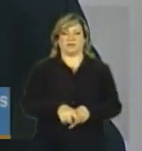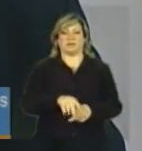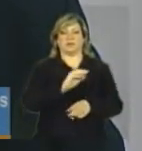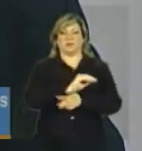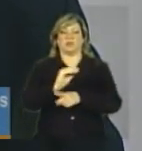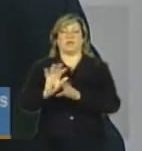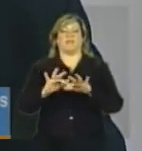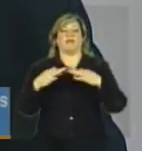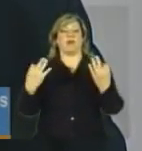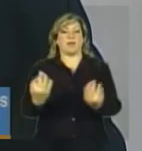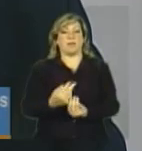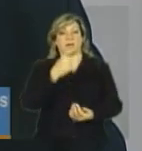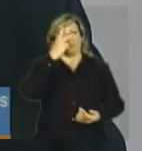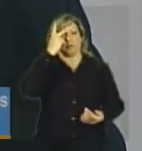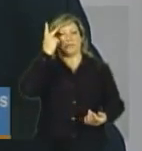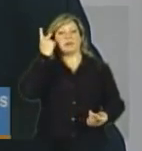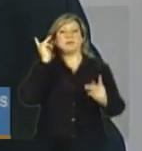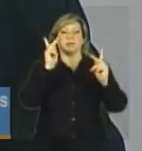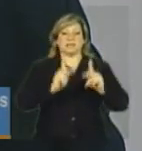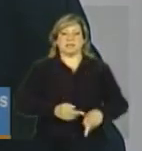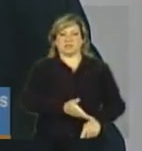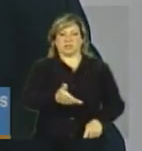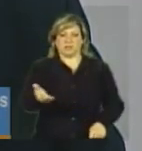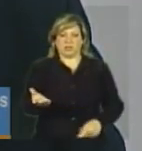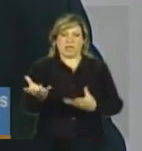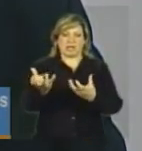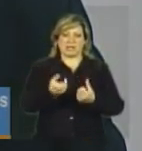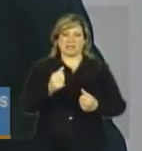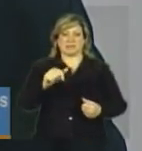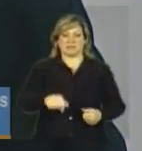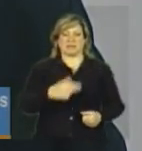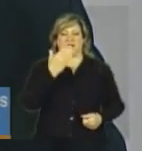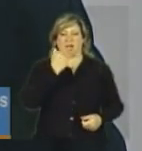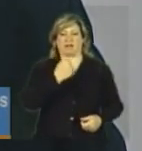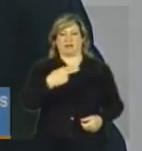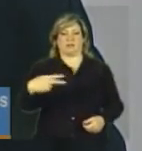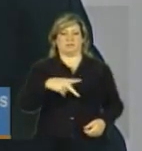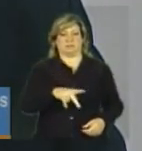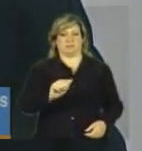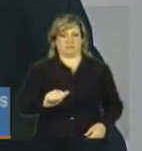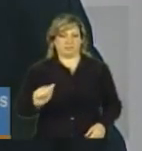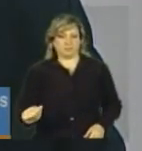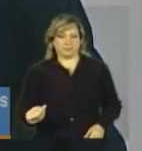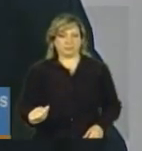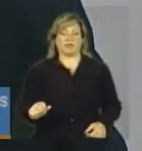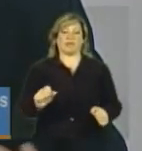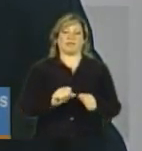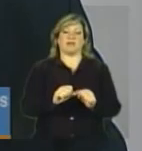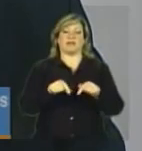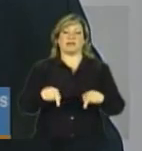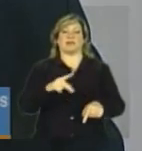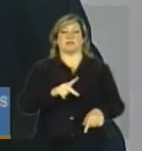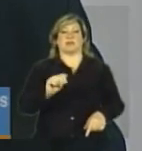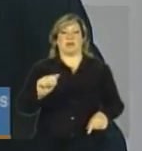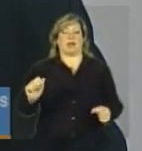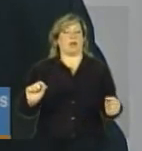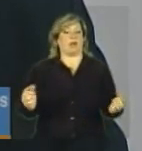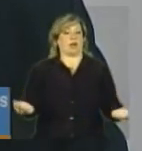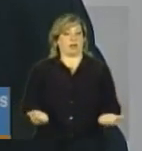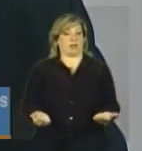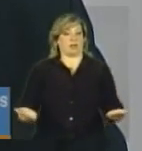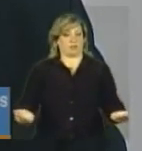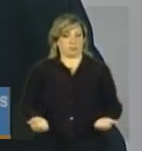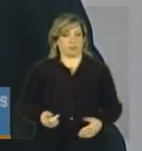famílias, pessoas beneficiárias, os alimentos adquiridos pelo PA, o que fez com que o PA tivesse neste momento,